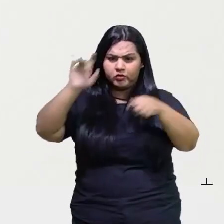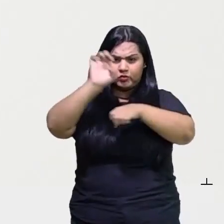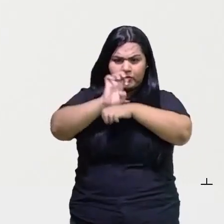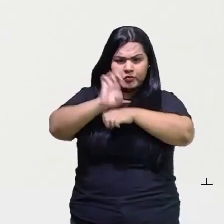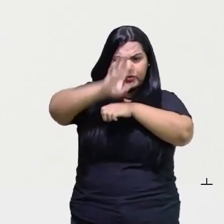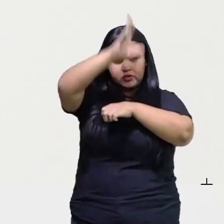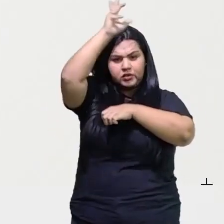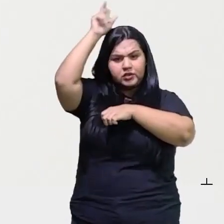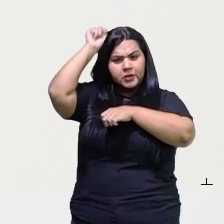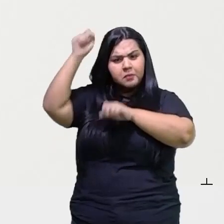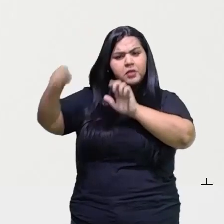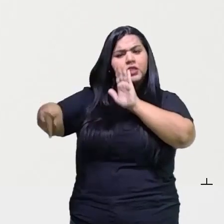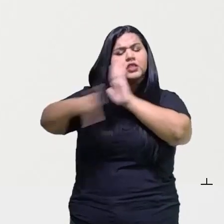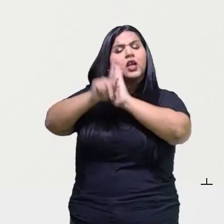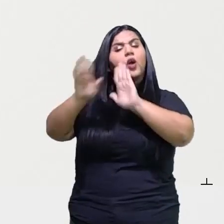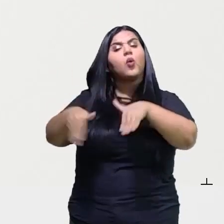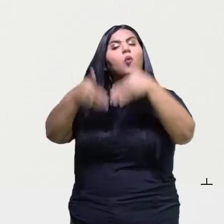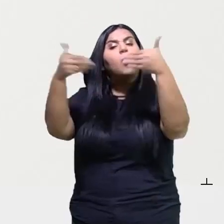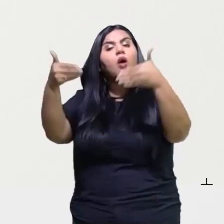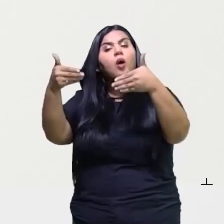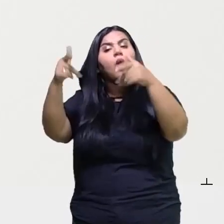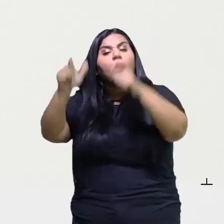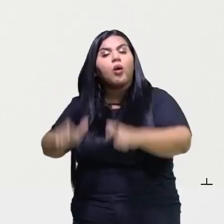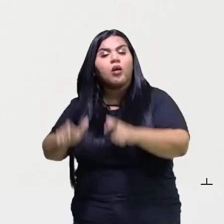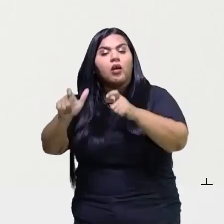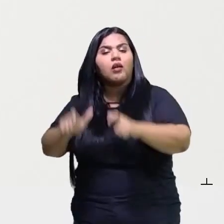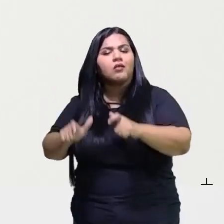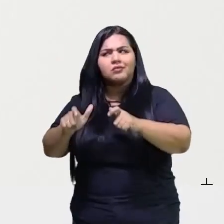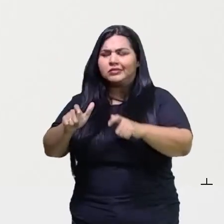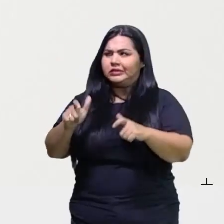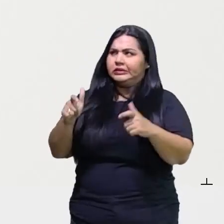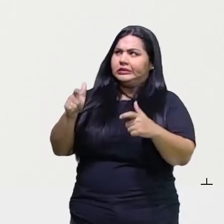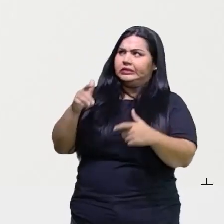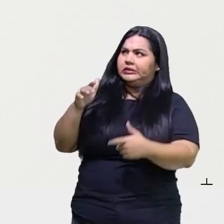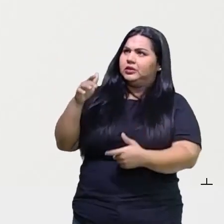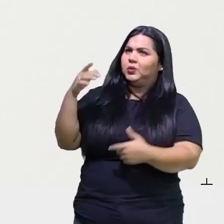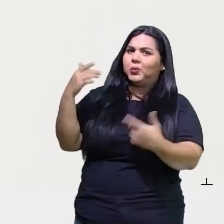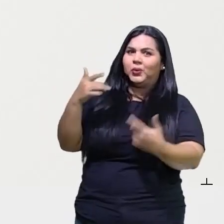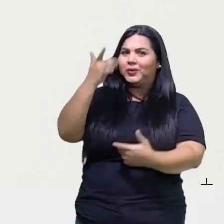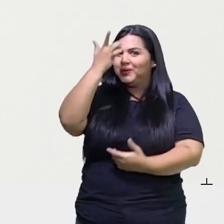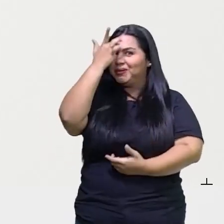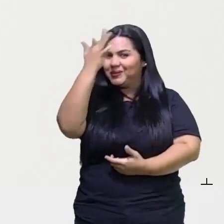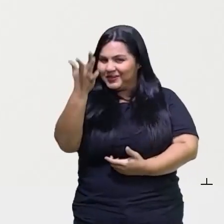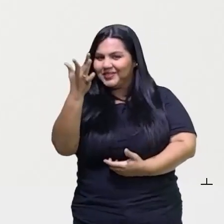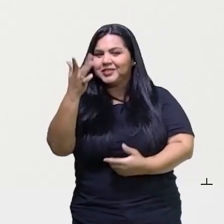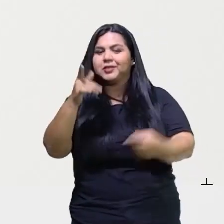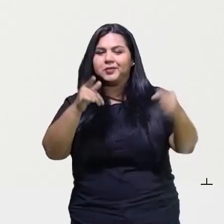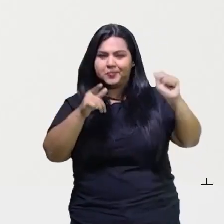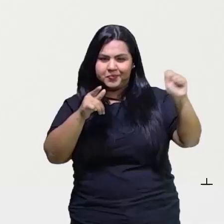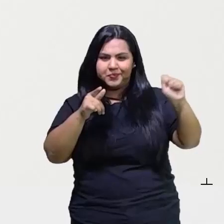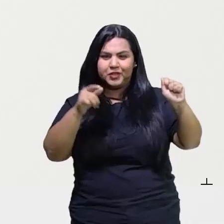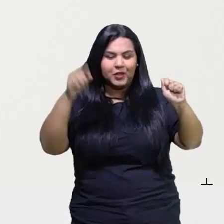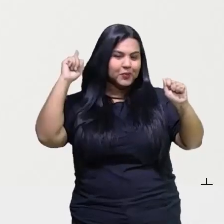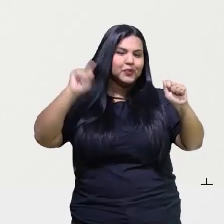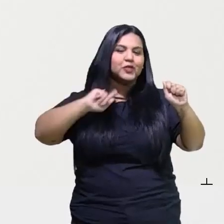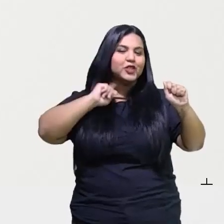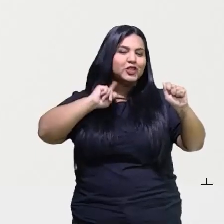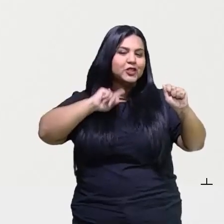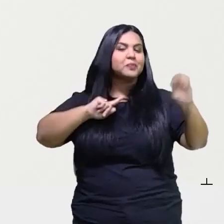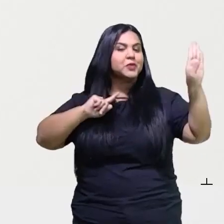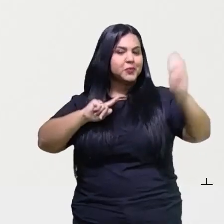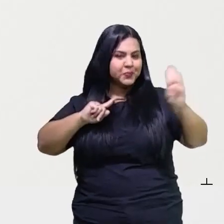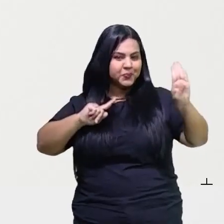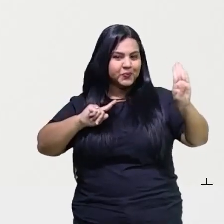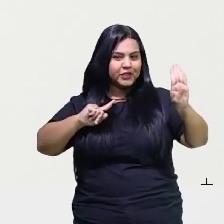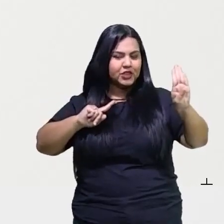estado do Amazonas pertencia a qual província? Meu Deus, isso está muito fácil. Província Minas Gerais, letra A. Letra